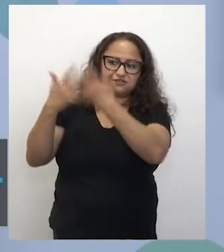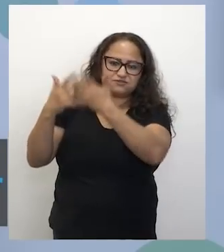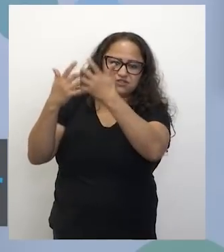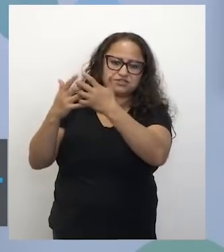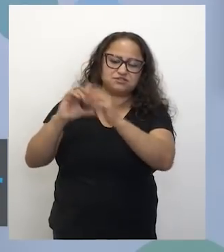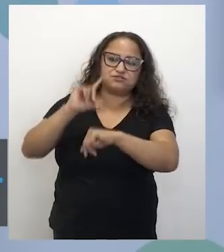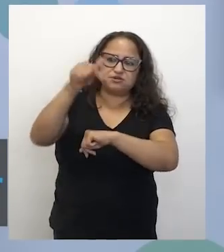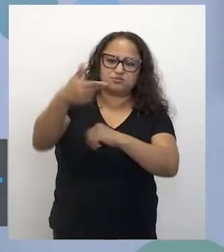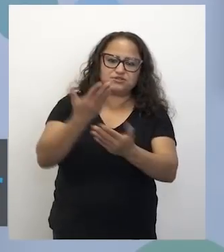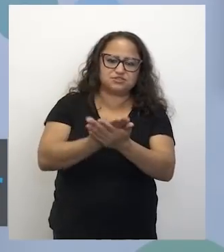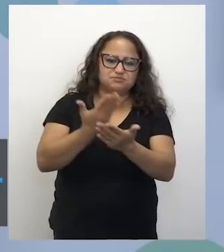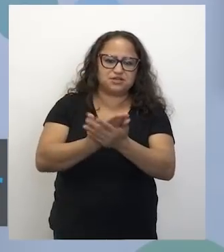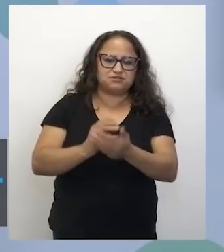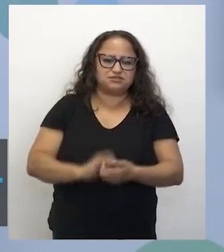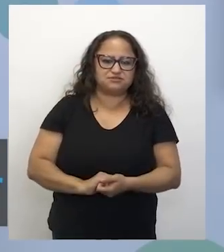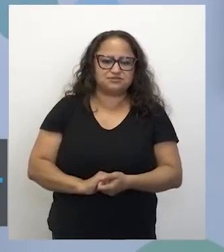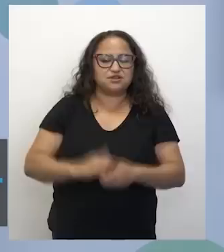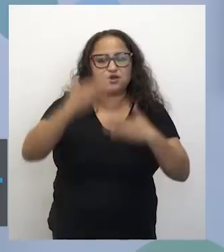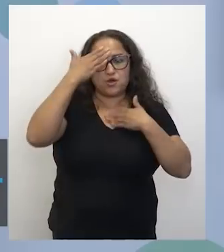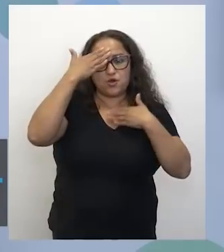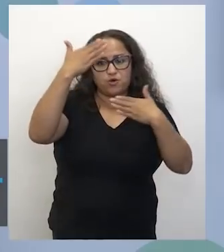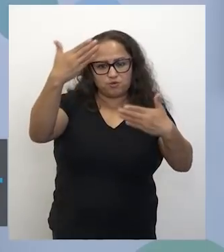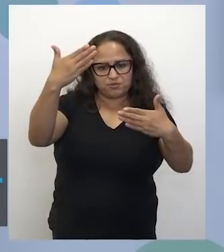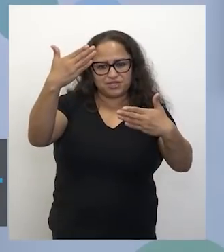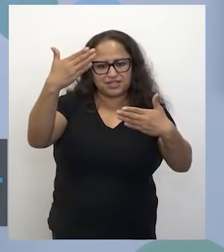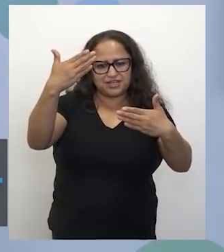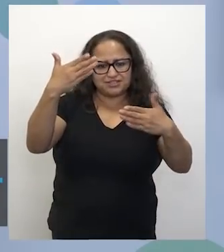numa próxima aula. Pessoal, muito obrigada pela